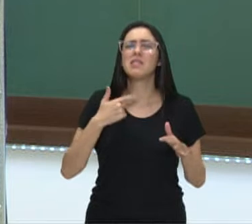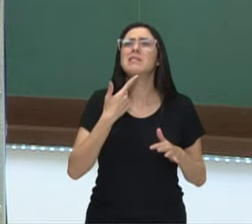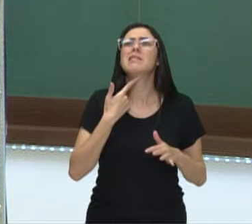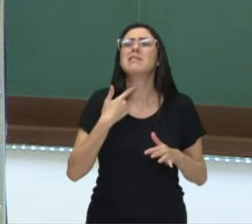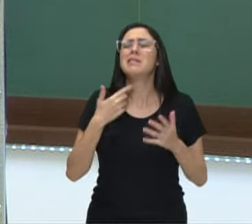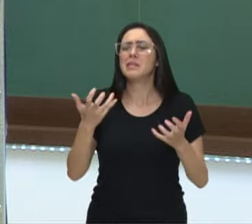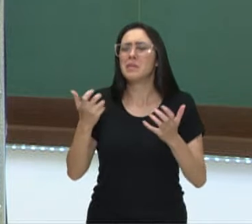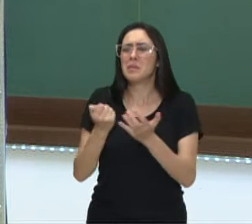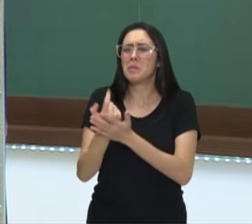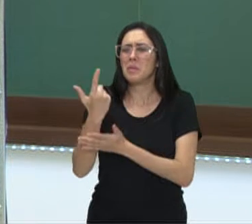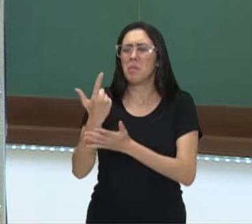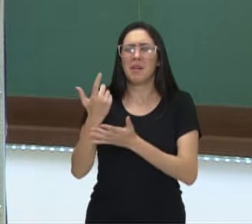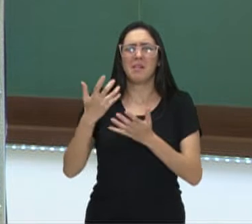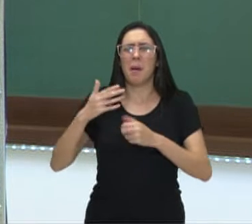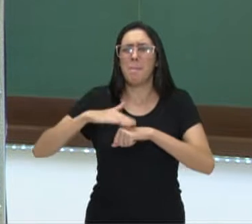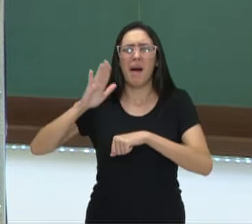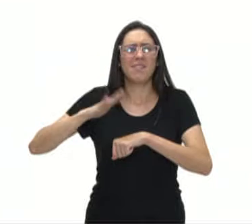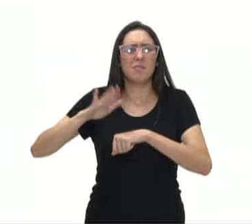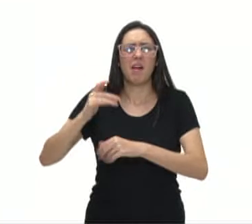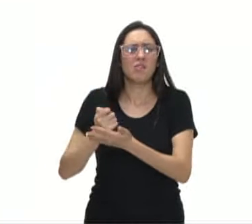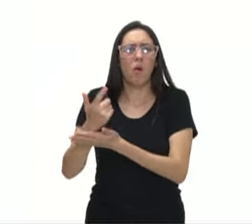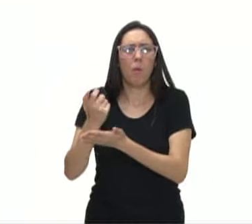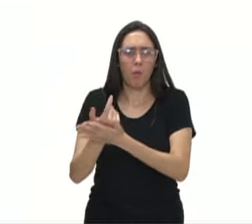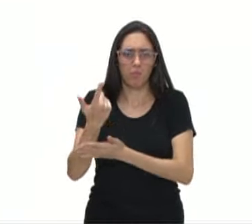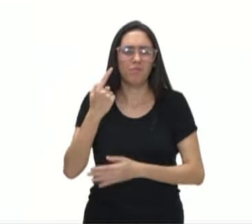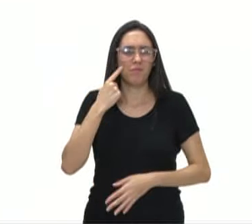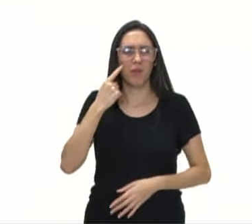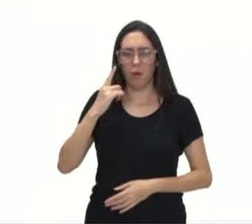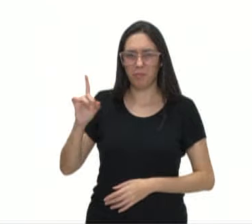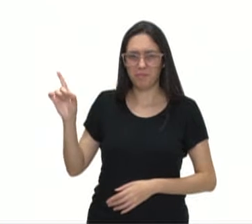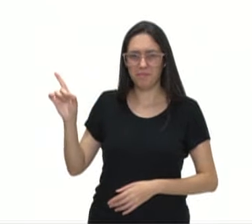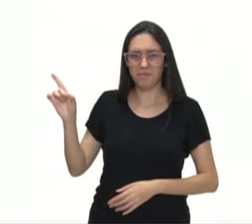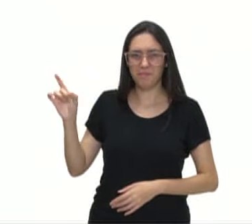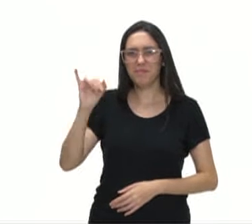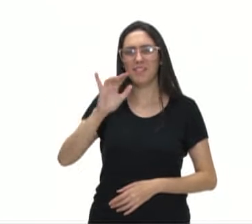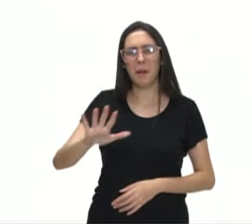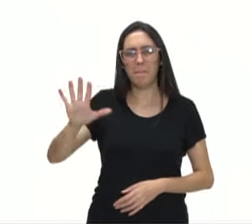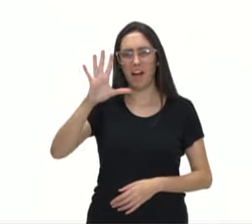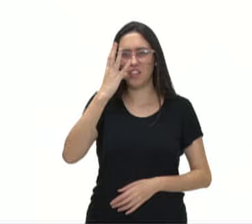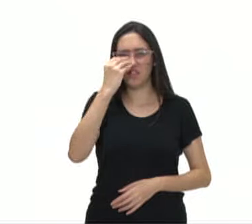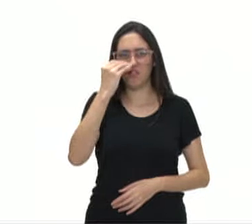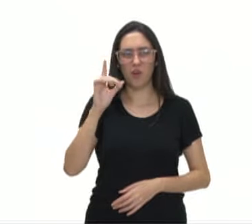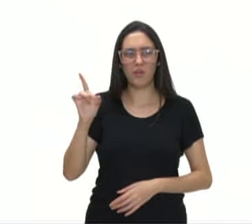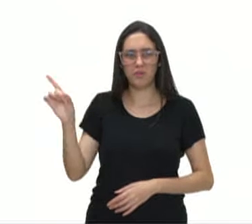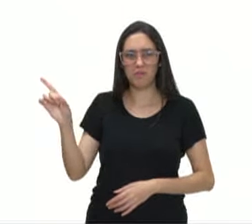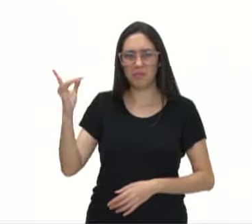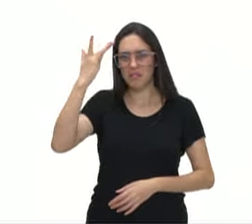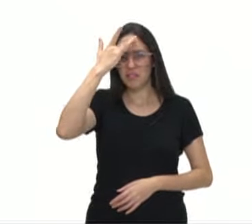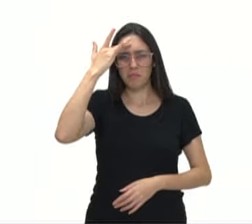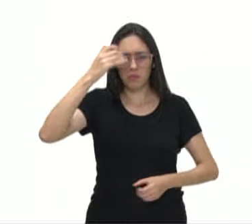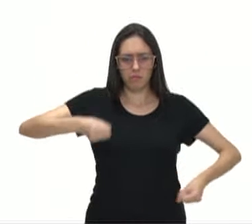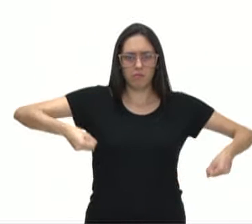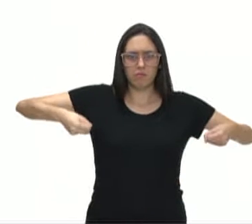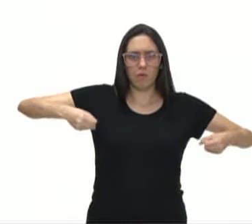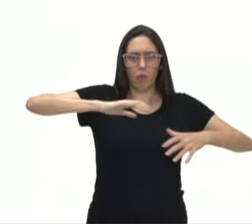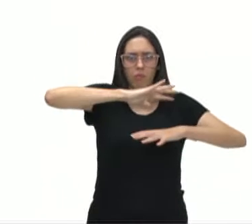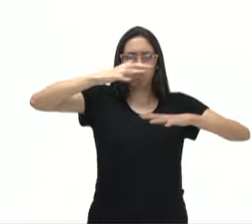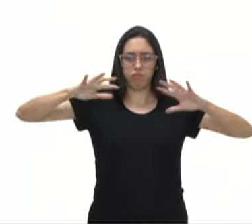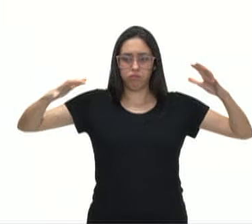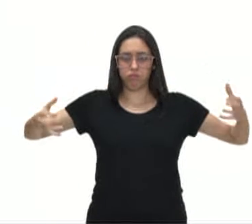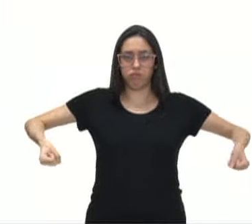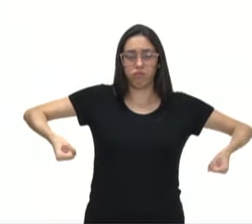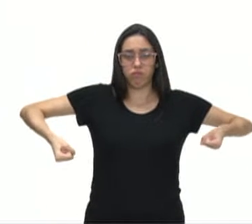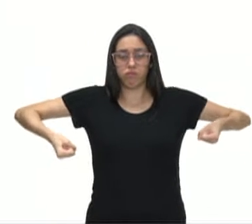forma demasiada. Dá uma olhada aqui na tela, e observe a imagem dessa pessoa repleta de sacolas, sobrecarregada